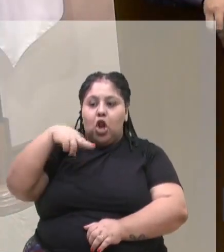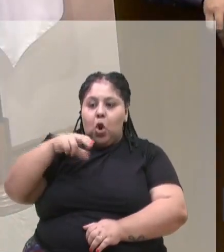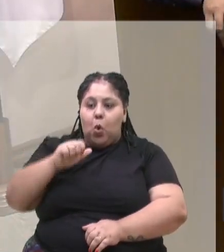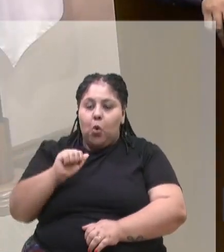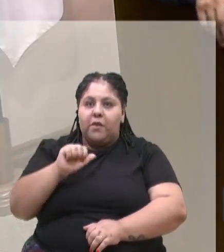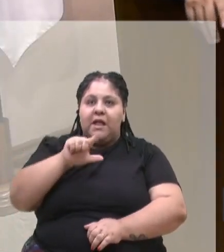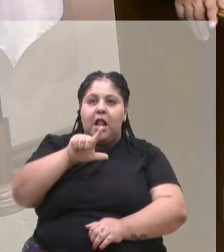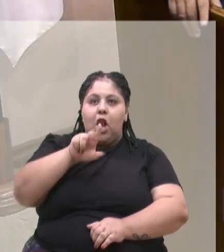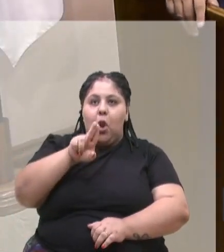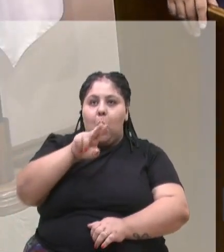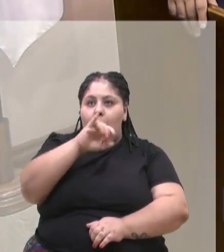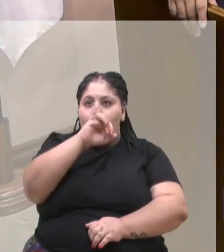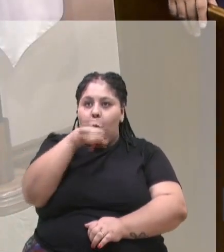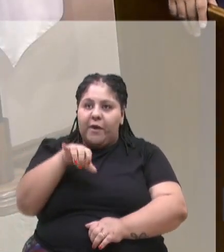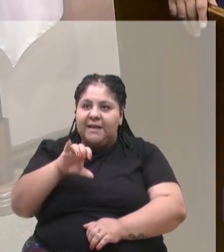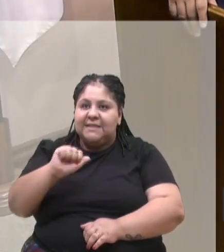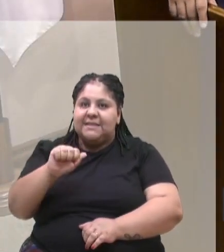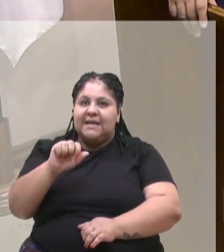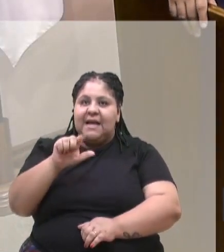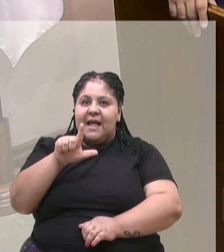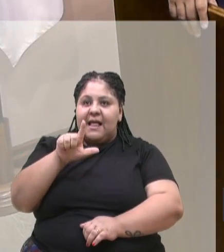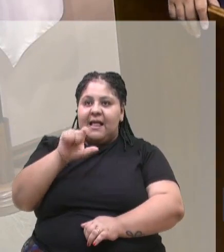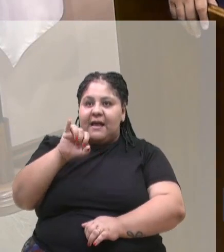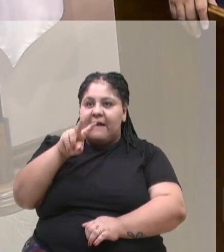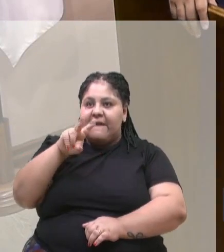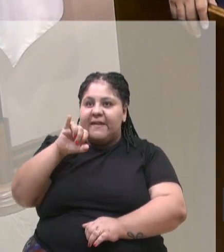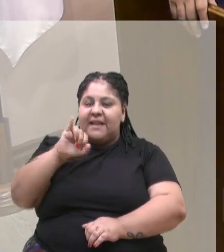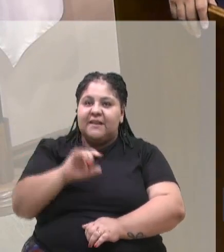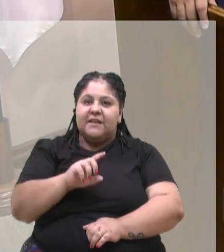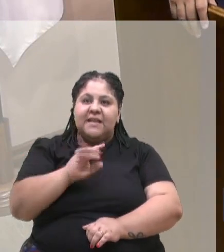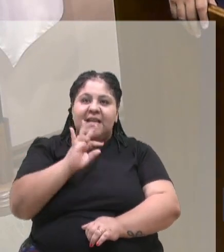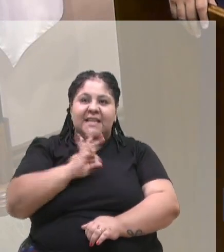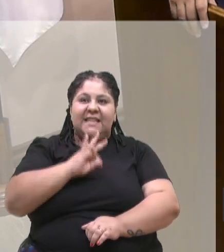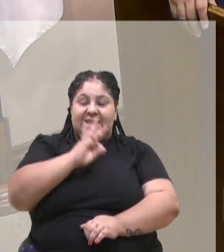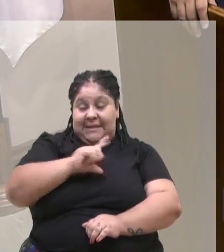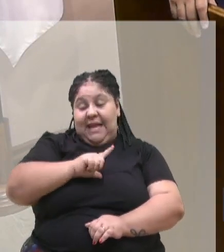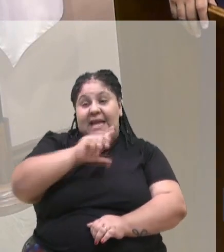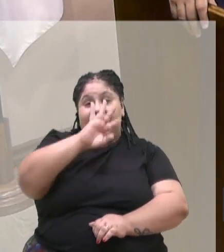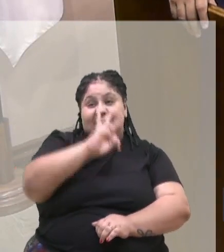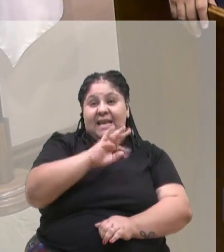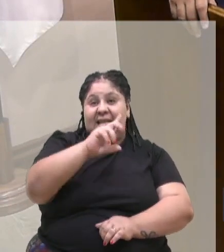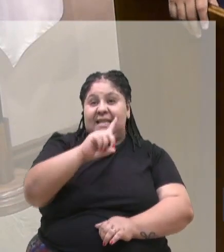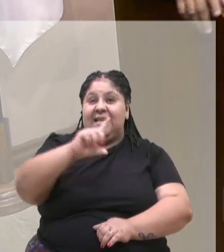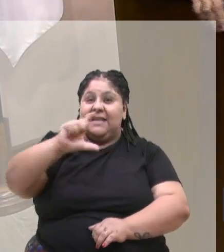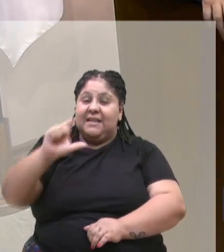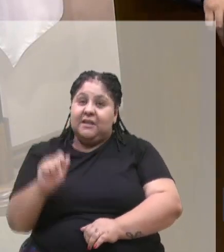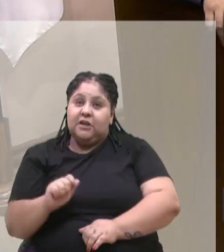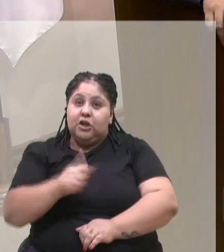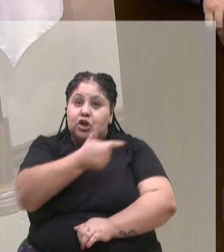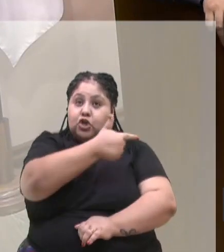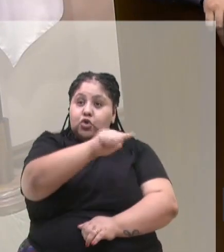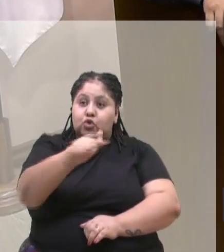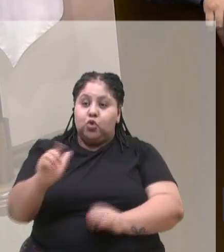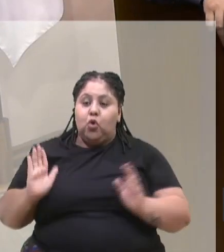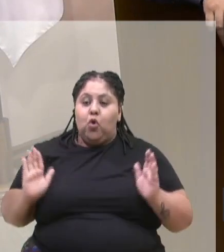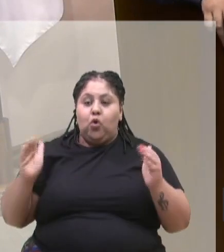Lívia. O Murilo e o Theo têm TDAH e as meninas são autistas.